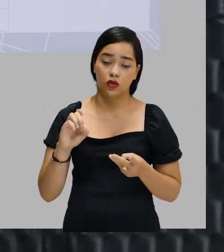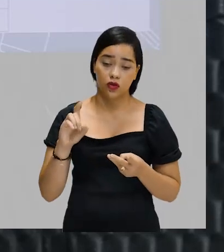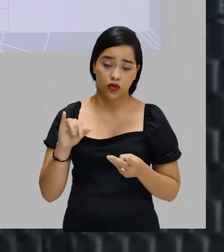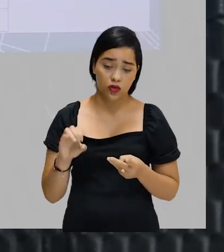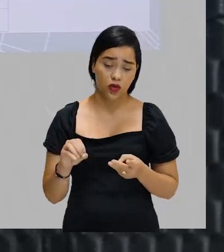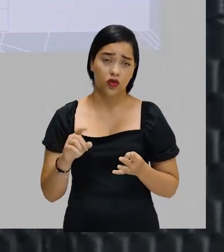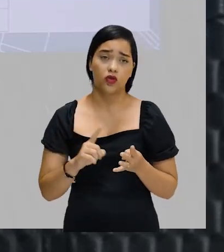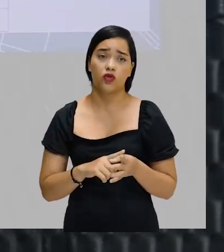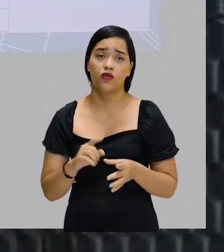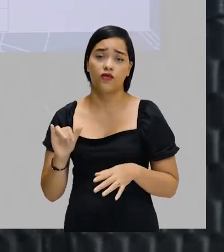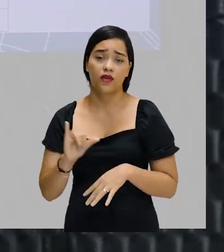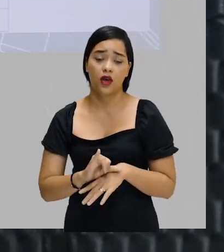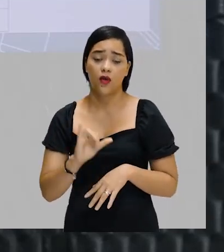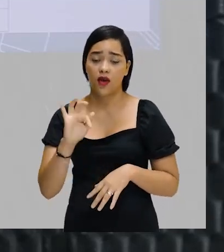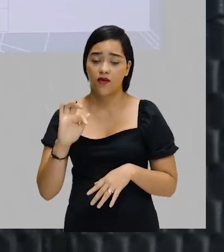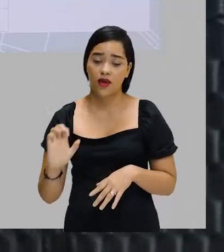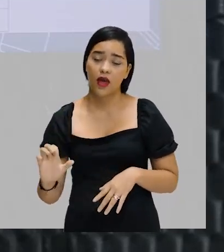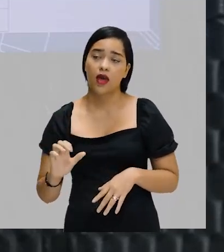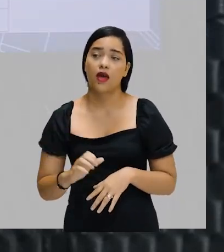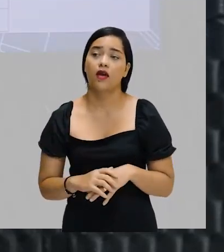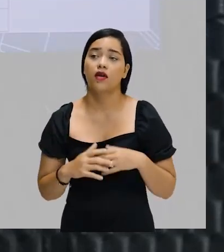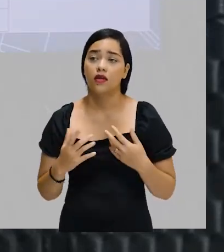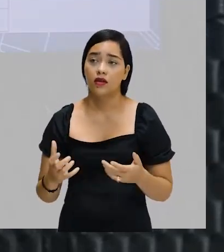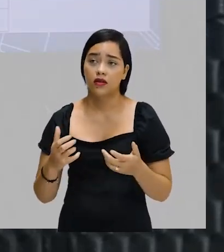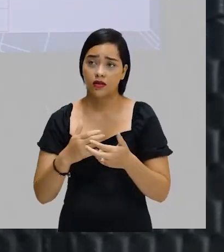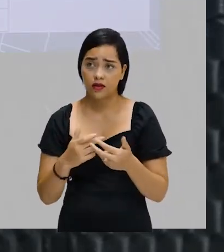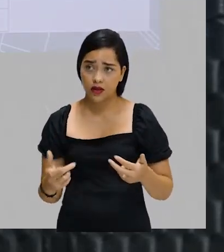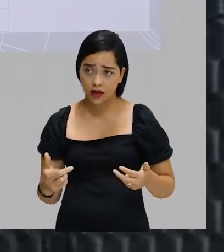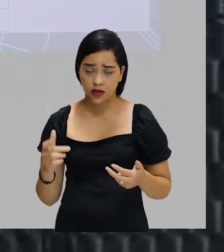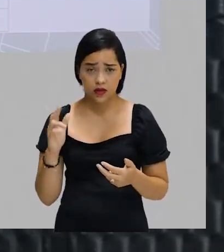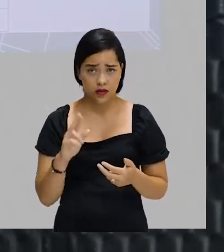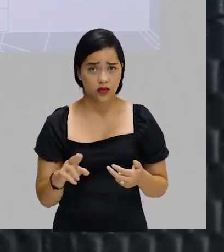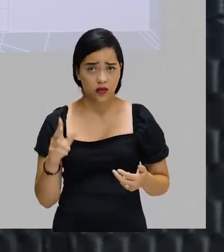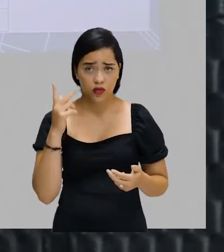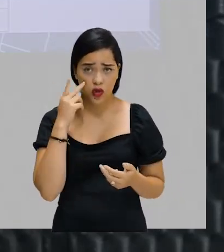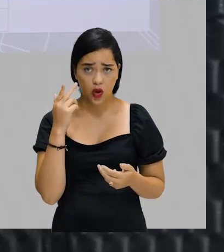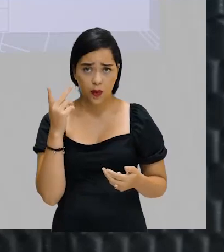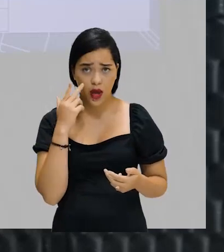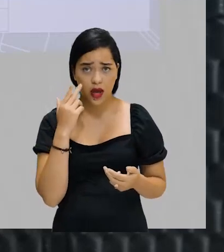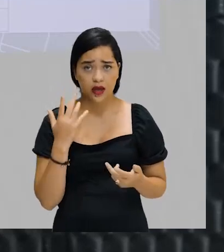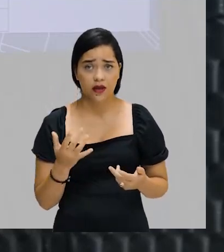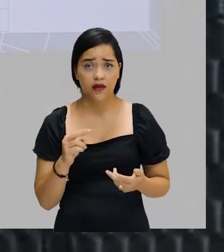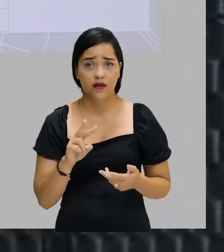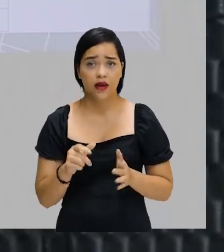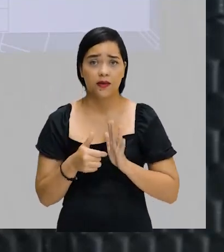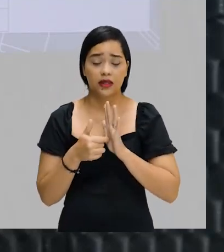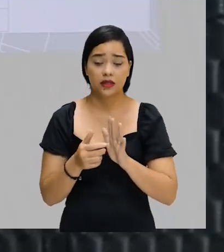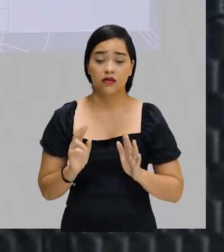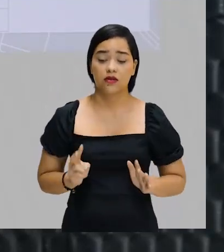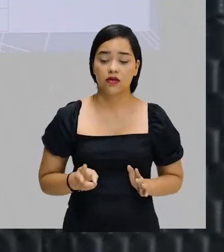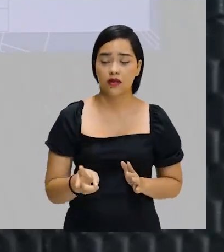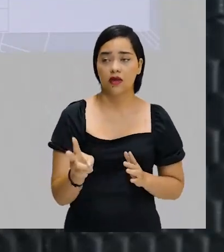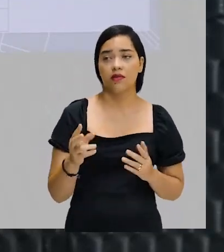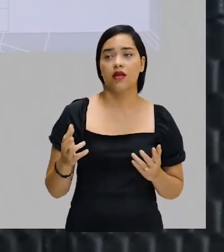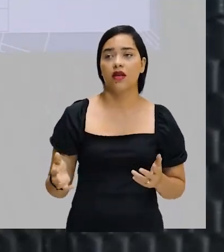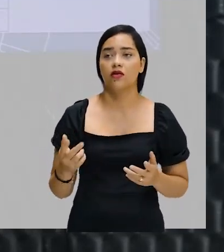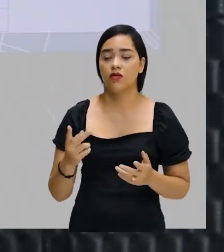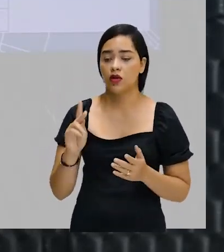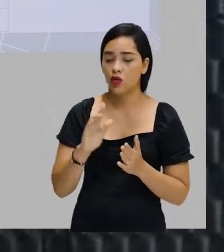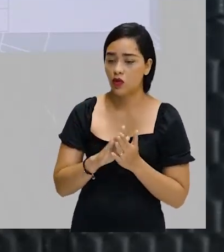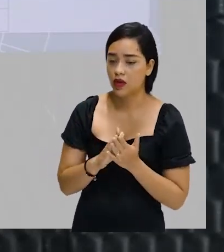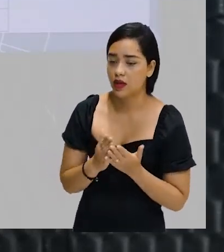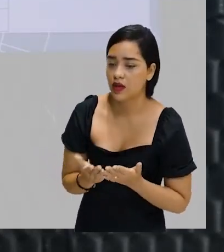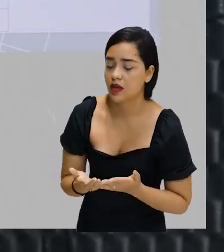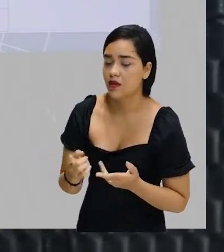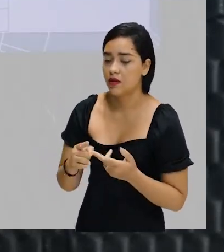o ferro, Fe, ok? Então, esses elementos muito comuns, eles vão estar aparecendo sempre no seu